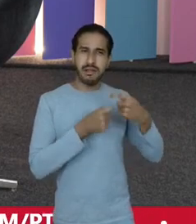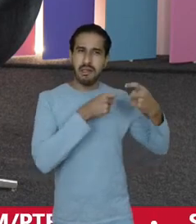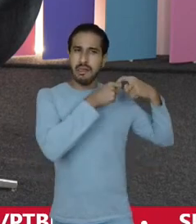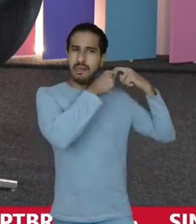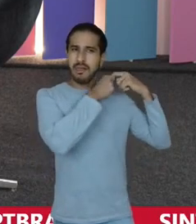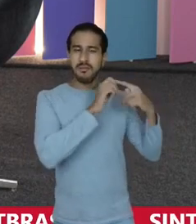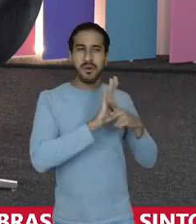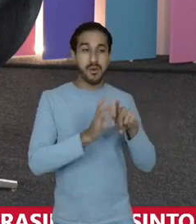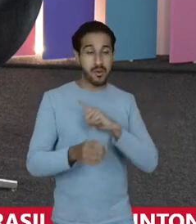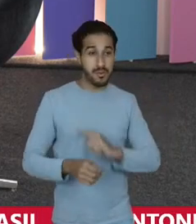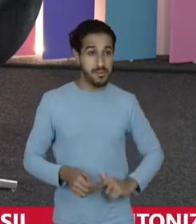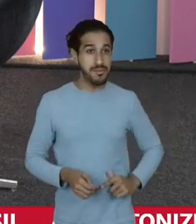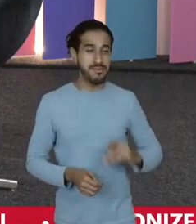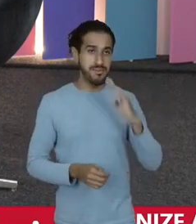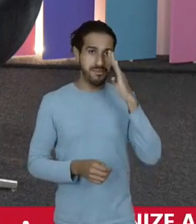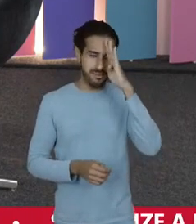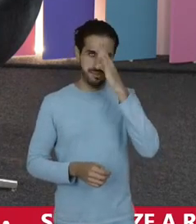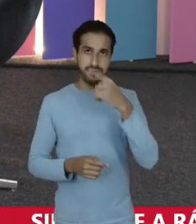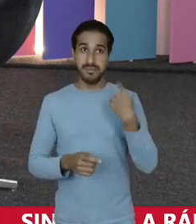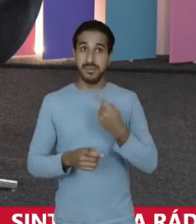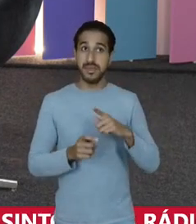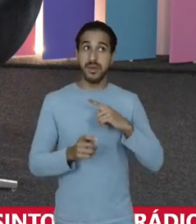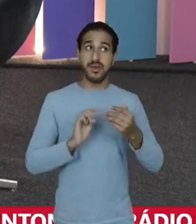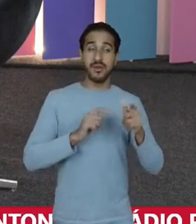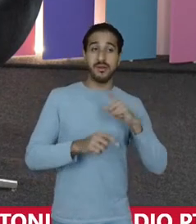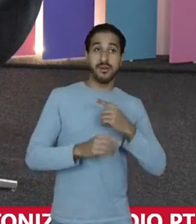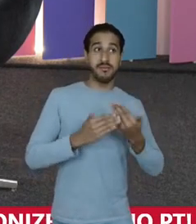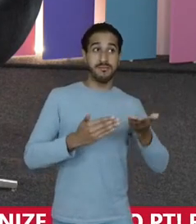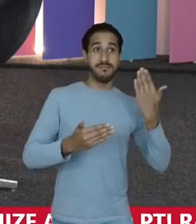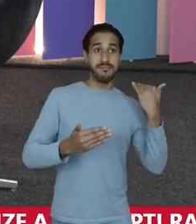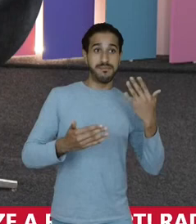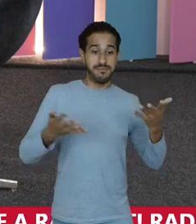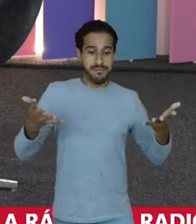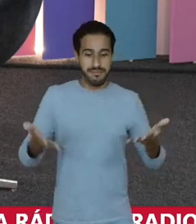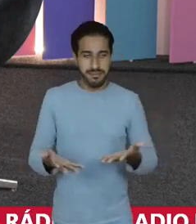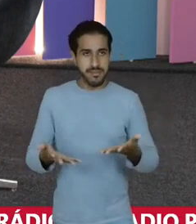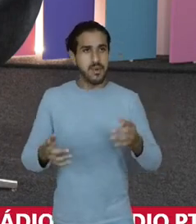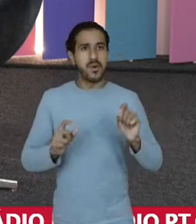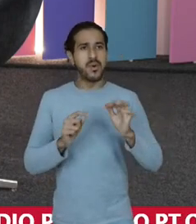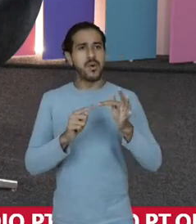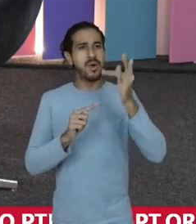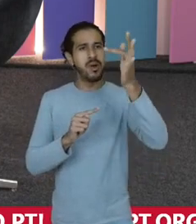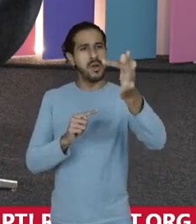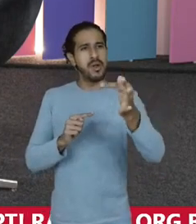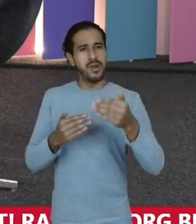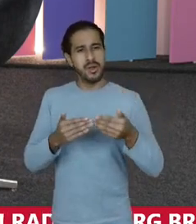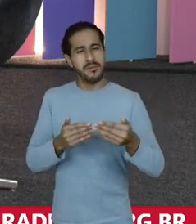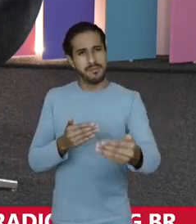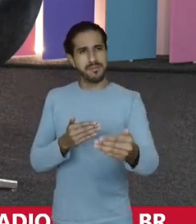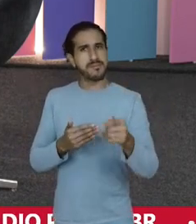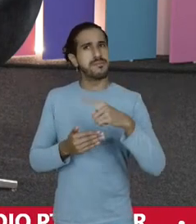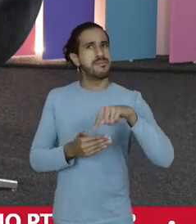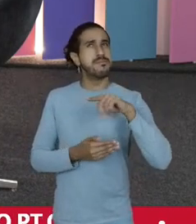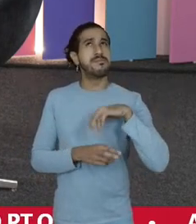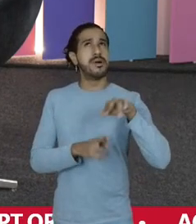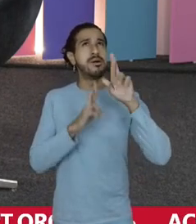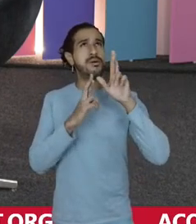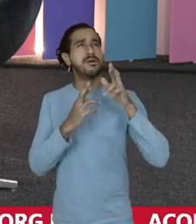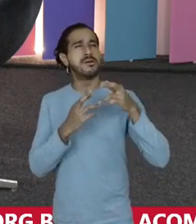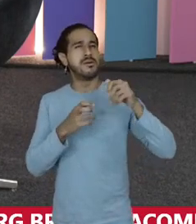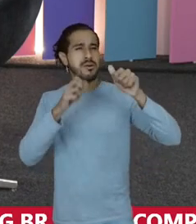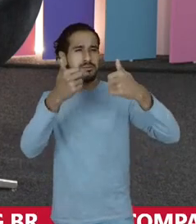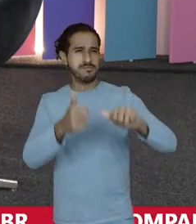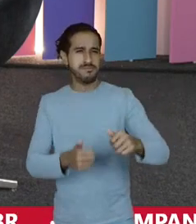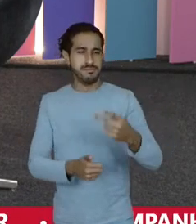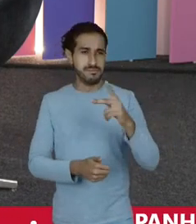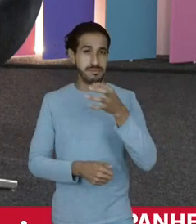governo Bolsonaro. A gente tinha uma vida antes, uma vida agora, mas e o que vem depois? O que você espera? Qual é a análise